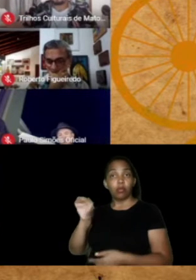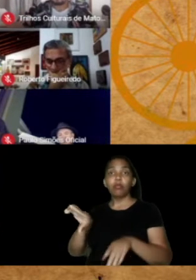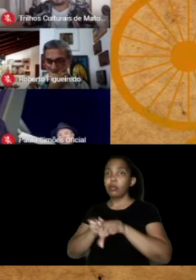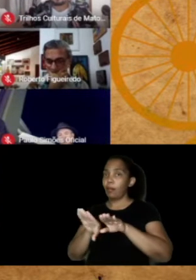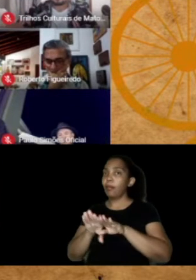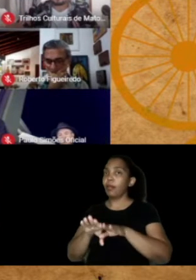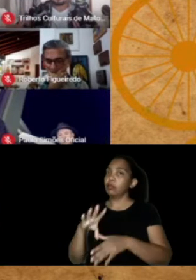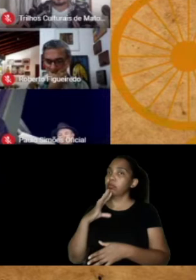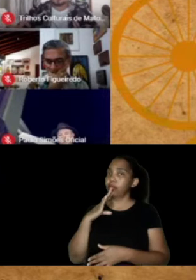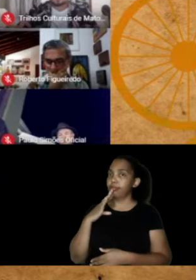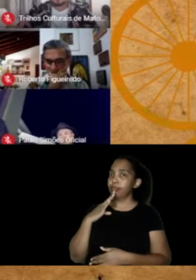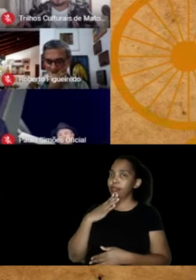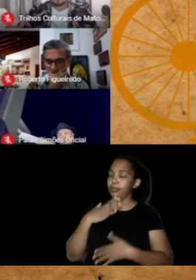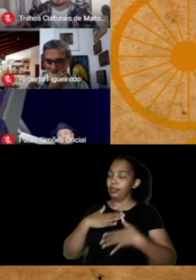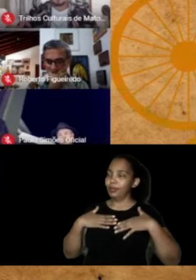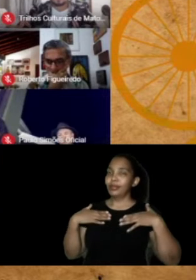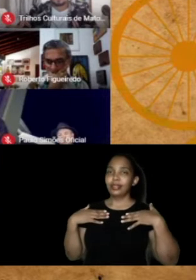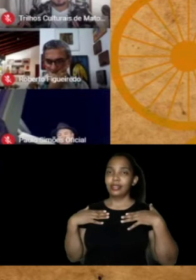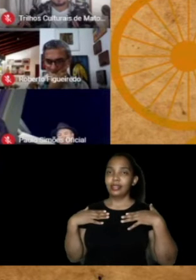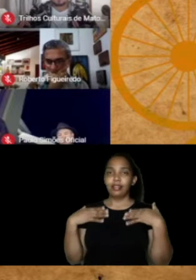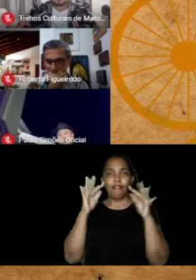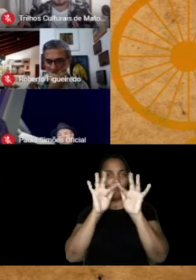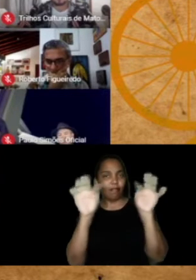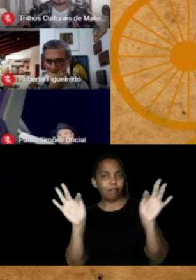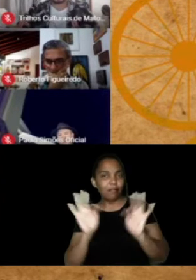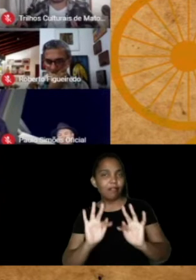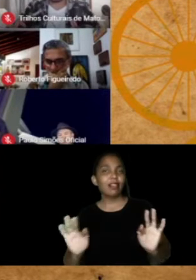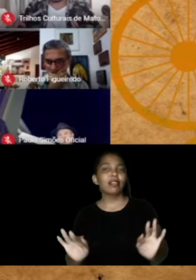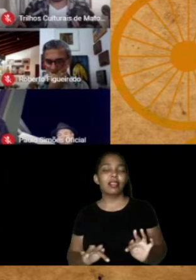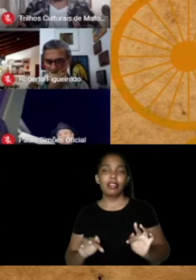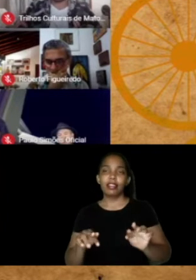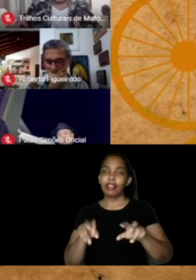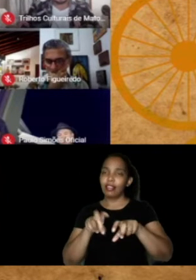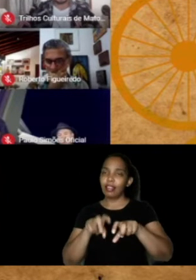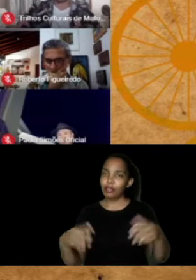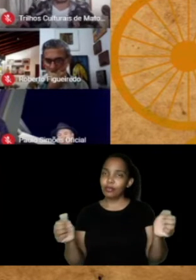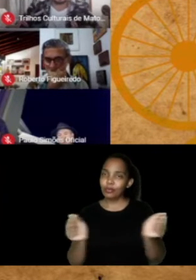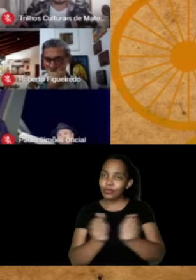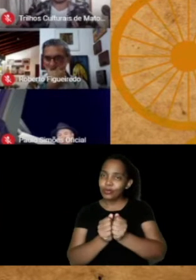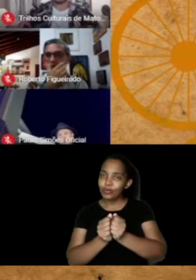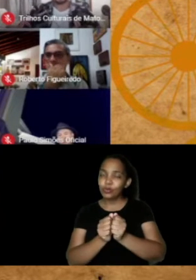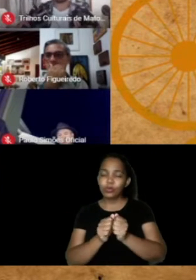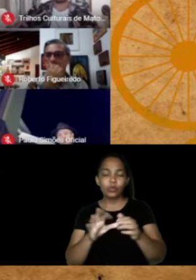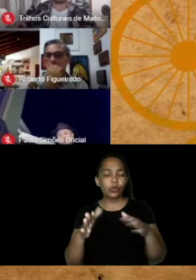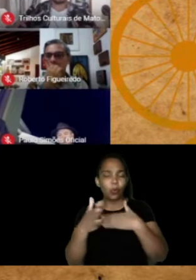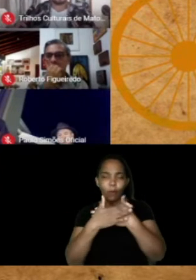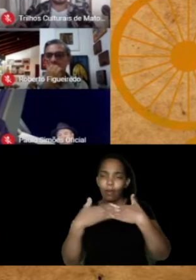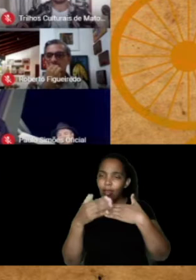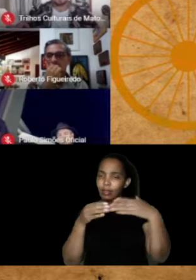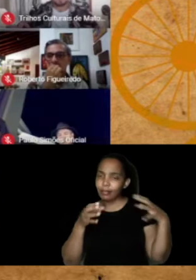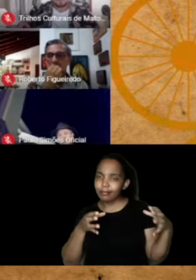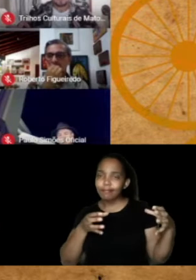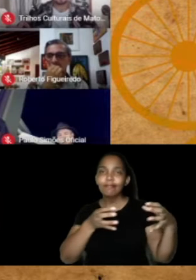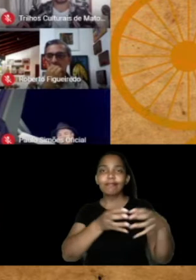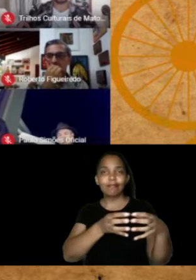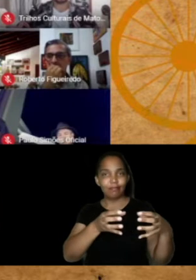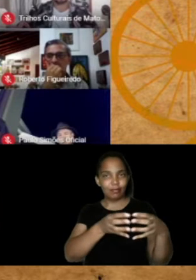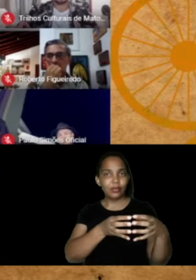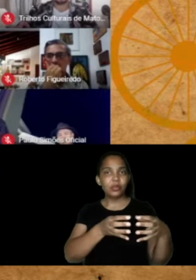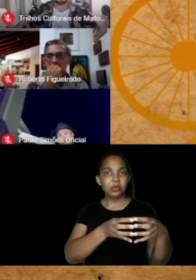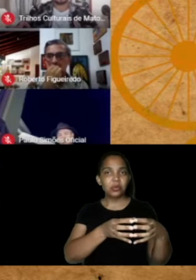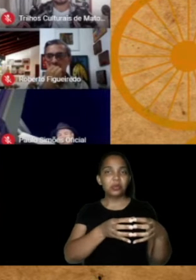com vocês essa mesa. Fica todo o meu carinho a essa equipe, a todo esse trabalho, pelo empenho.